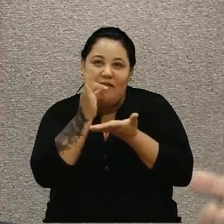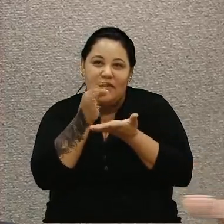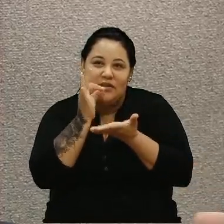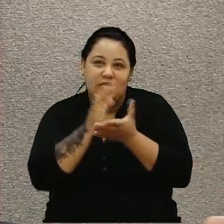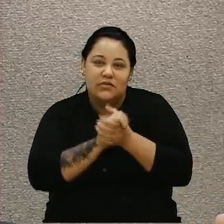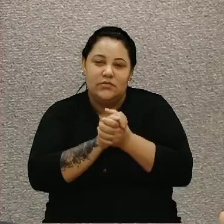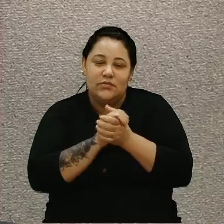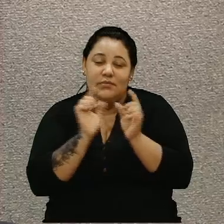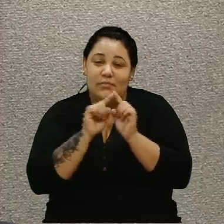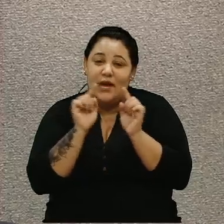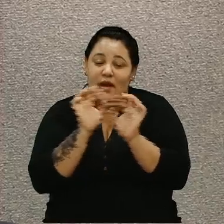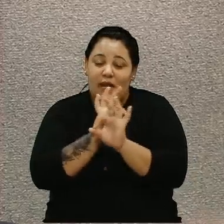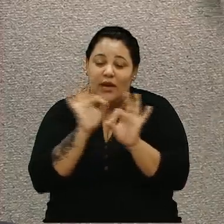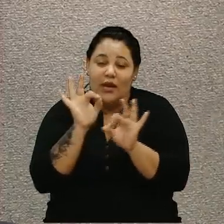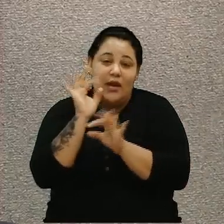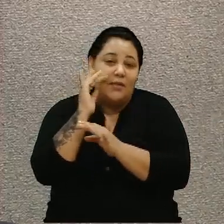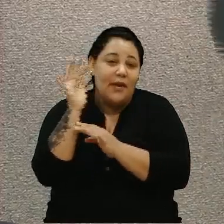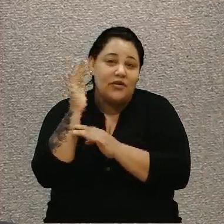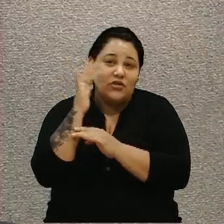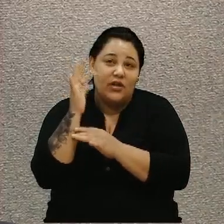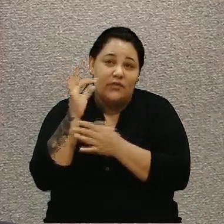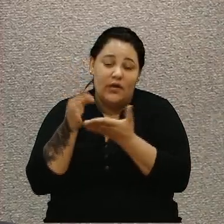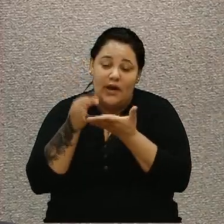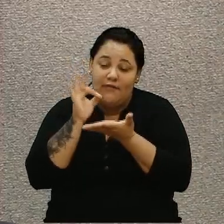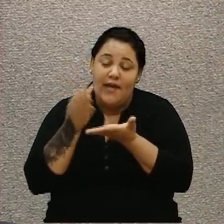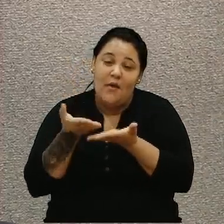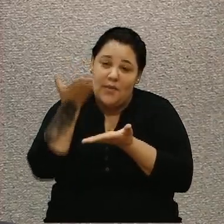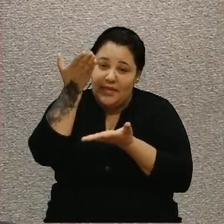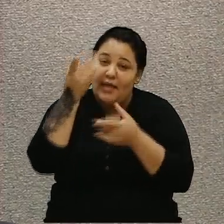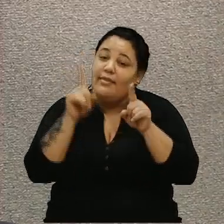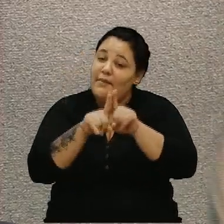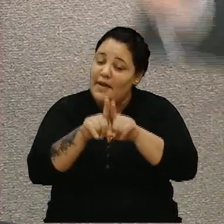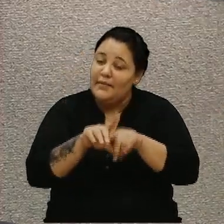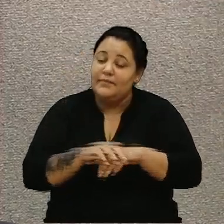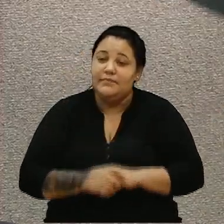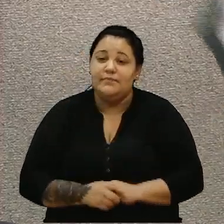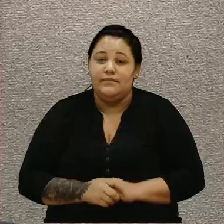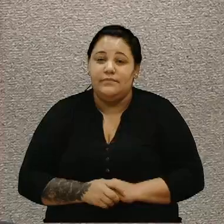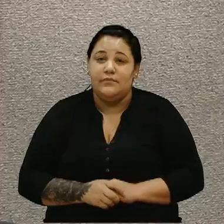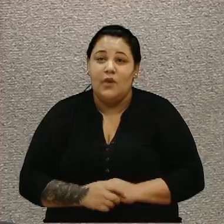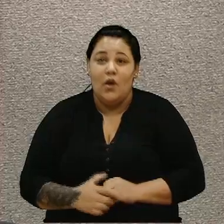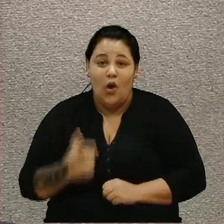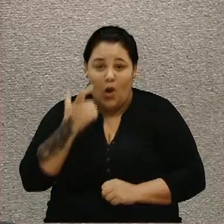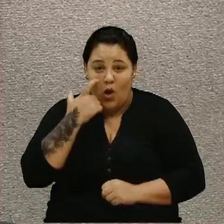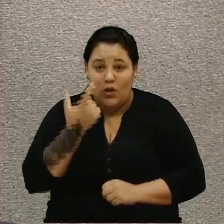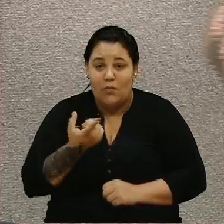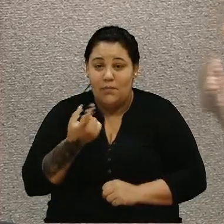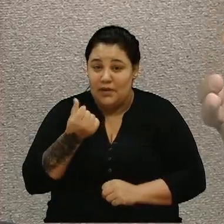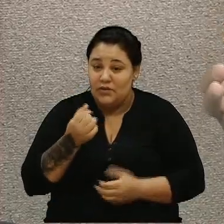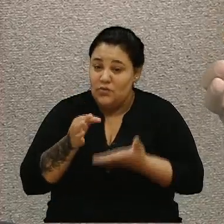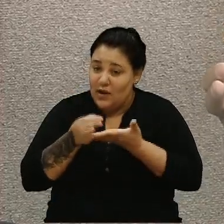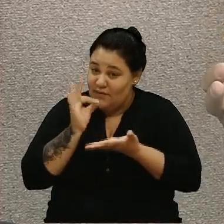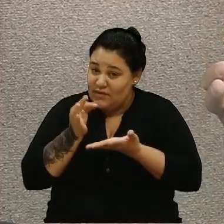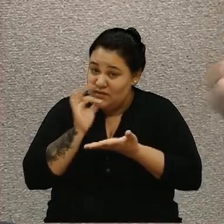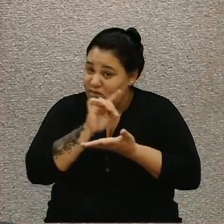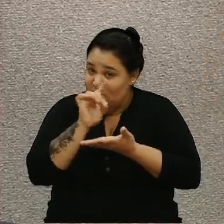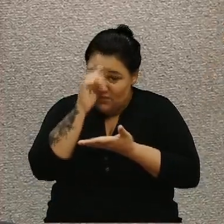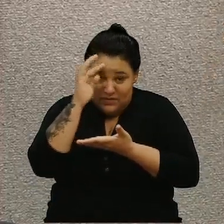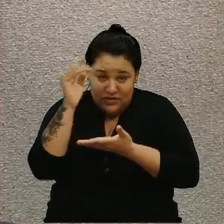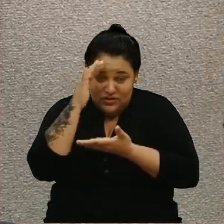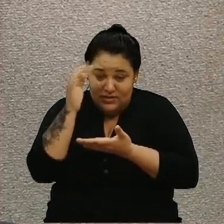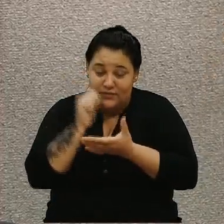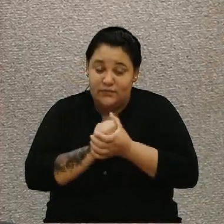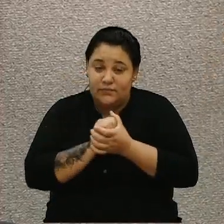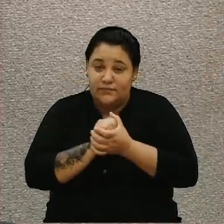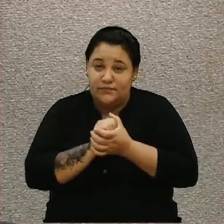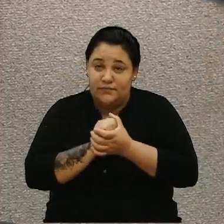que ninguém imaginava que o cafezinho ia aumentar. Então hoje, olha o preço do cafezinho. Não era isso que a gente imaginava. O